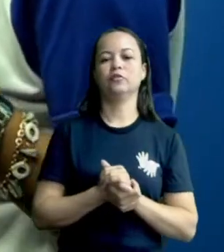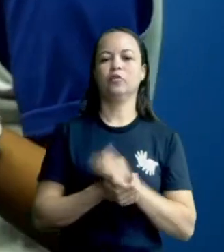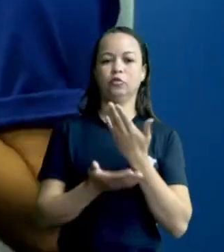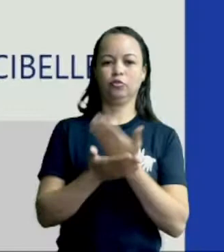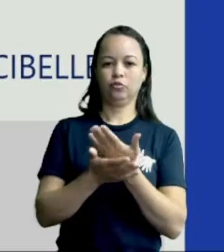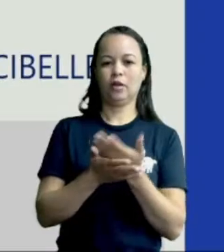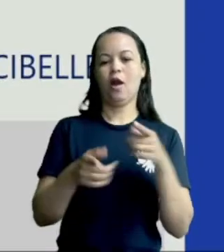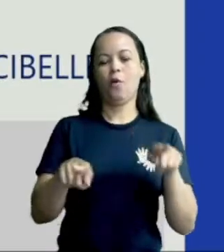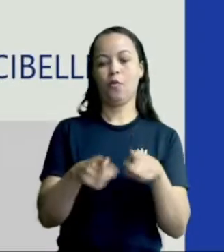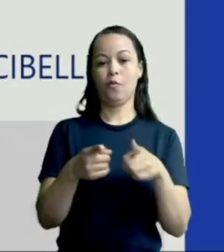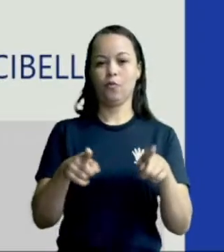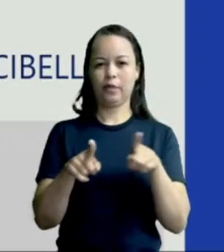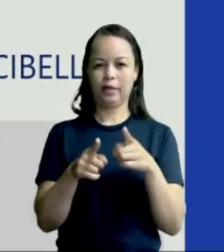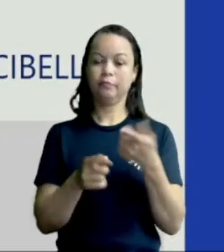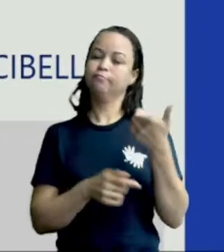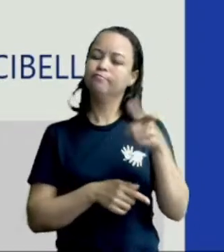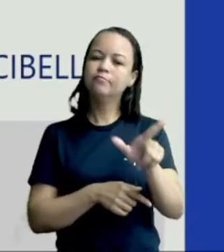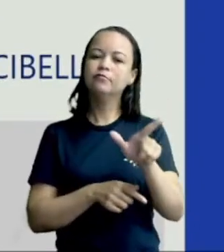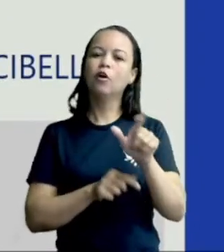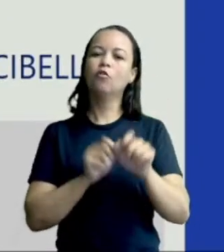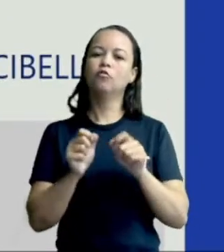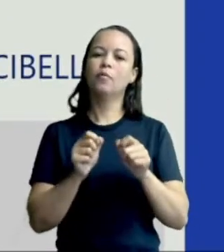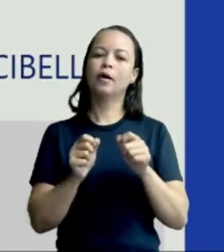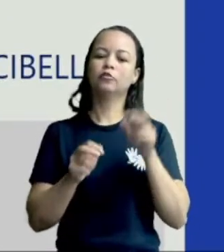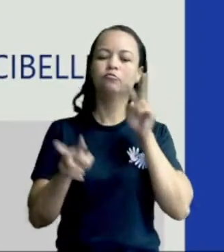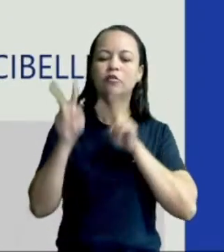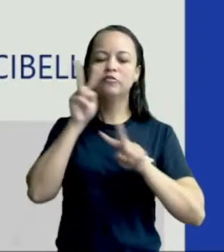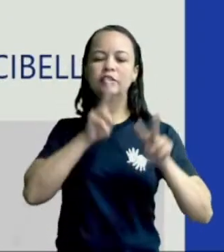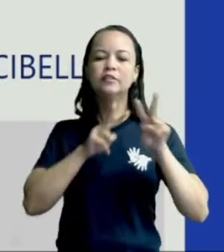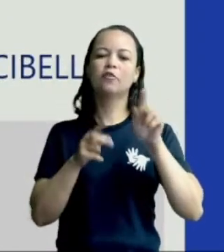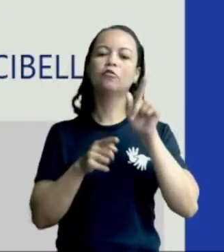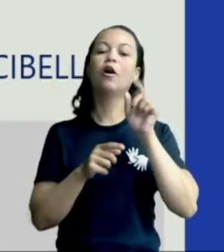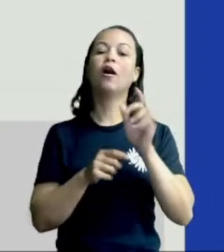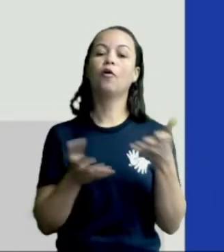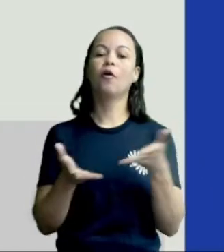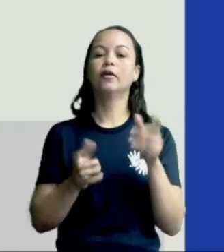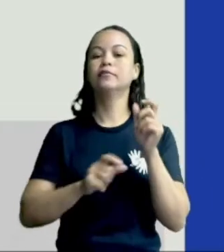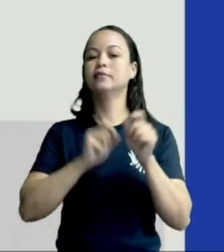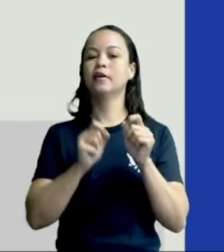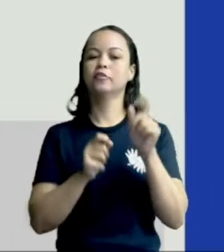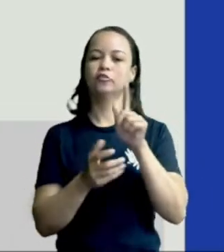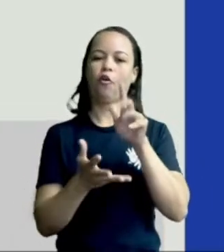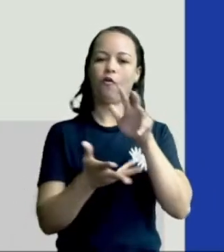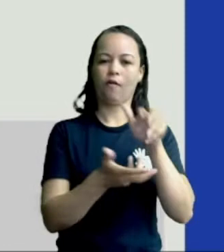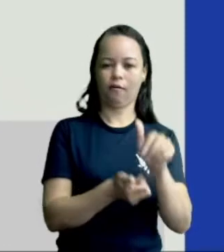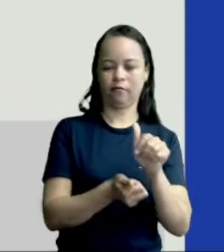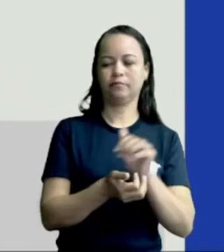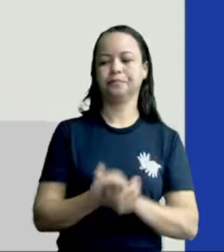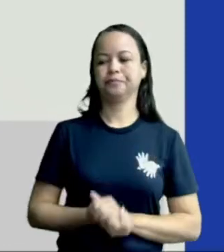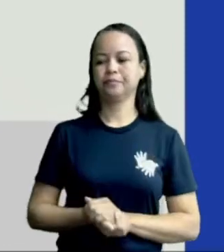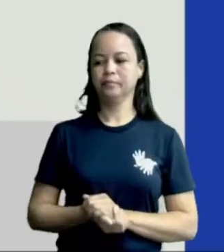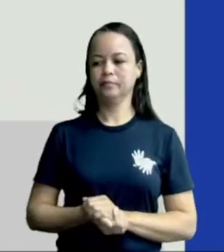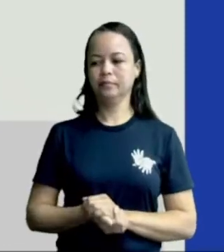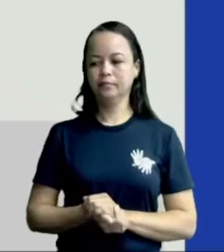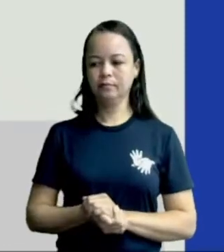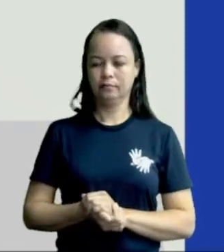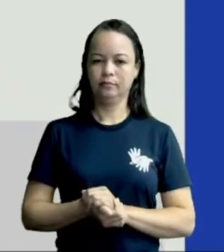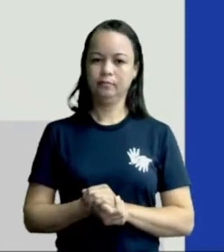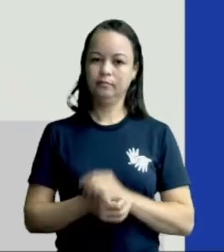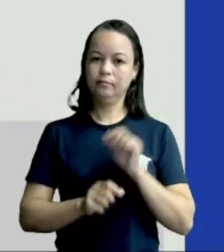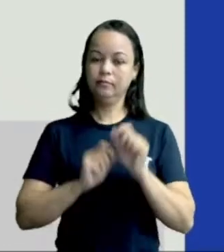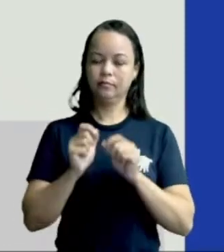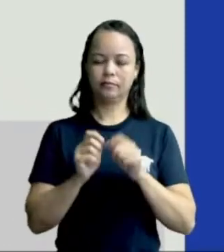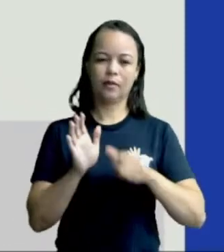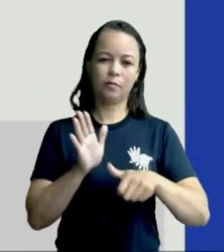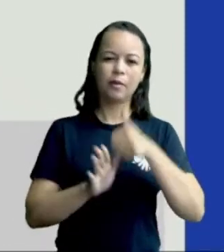hino da nossa cidade mais uma vez, mas com uma visão geográfica agora. Vamos lá. Vamos primeiro